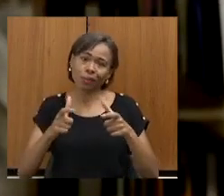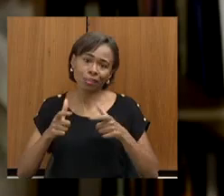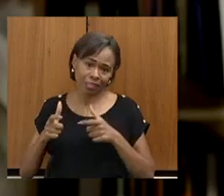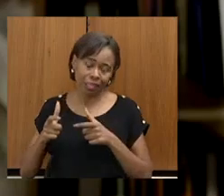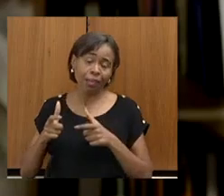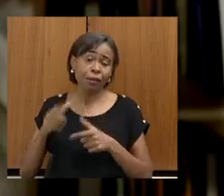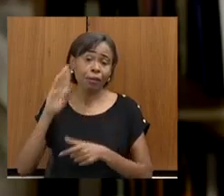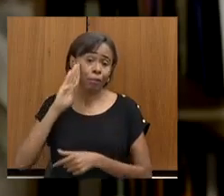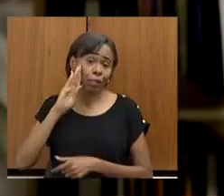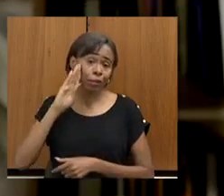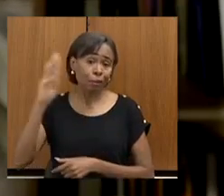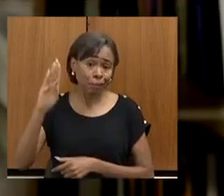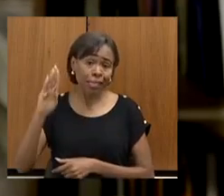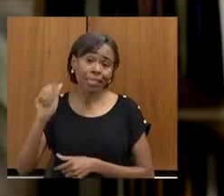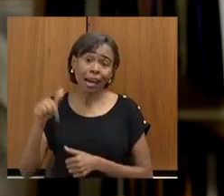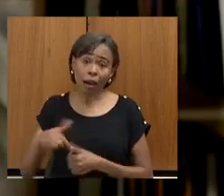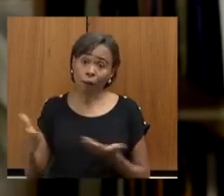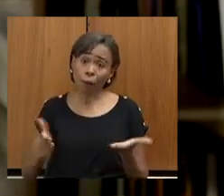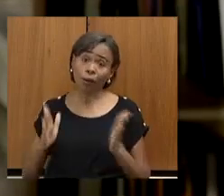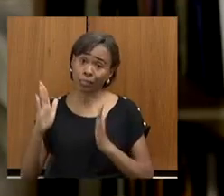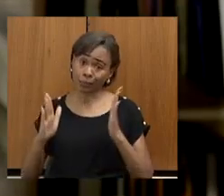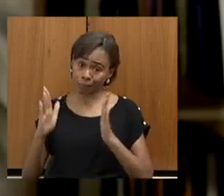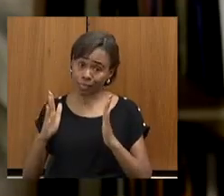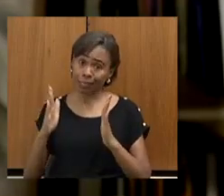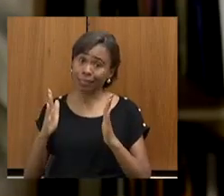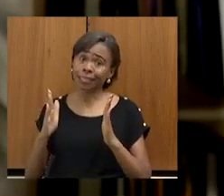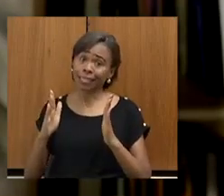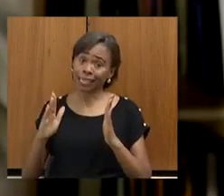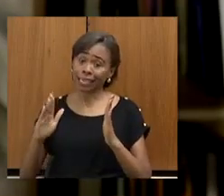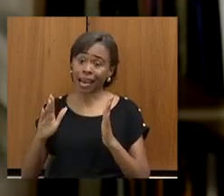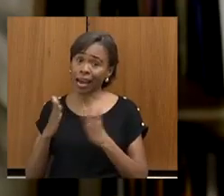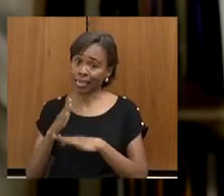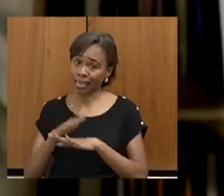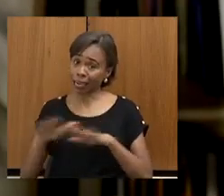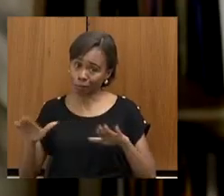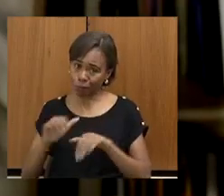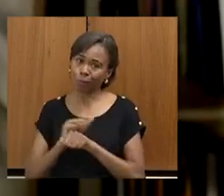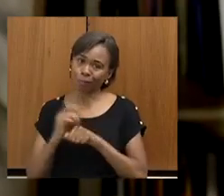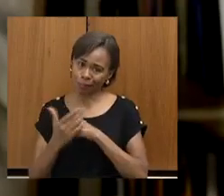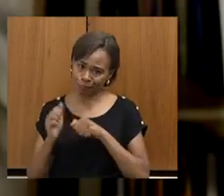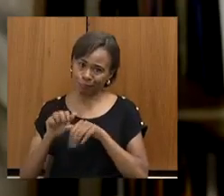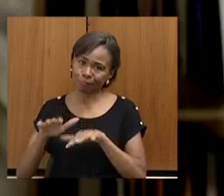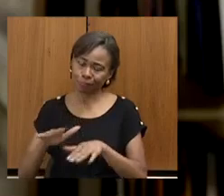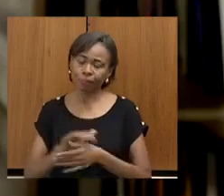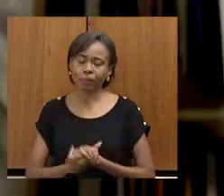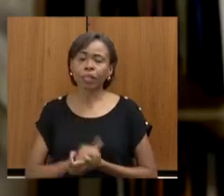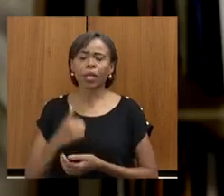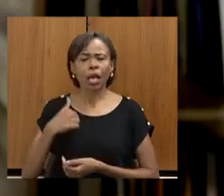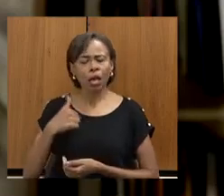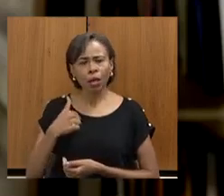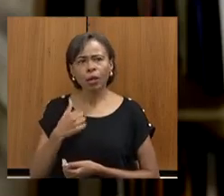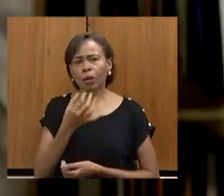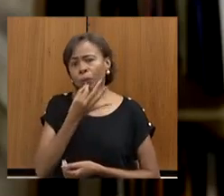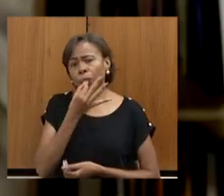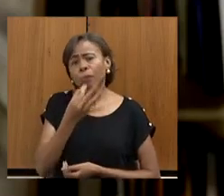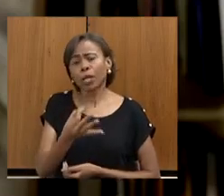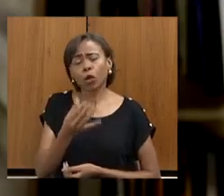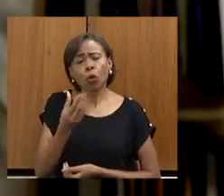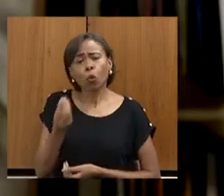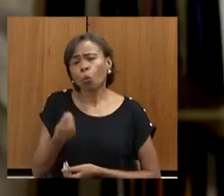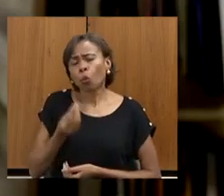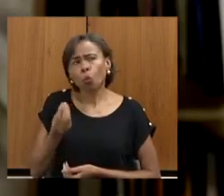sobretudo nesse pós-pandemia, como eu disse no início. Então, a minha proposta é como que a gente pode dar um